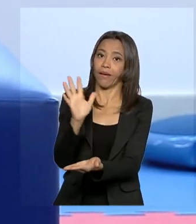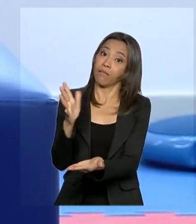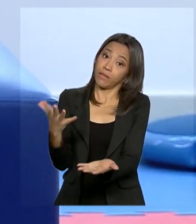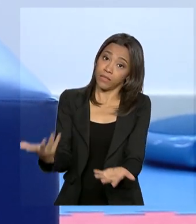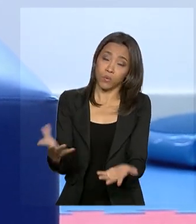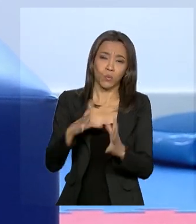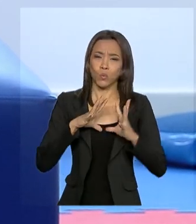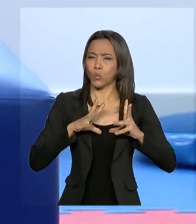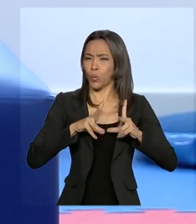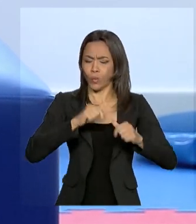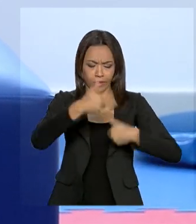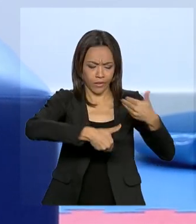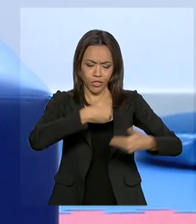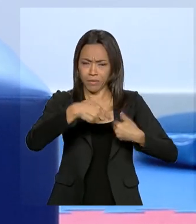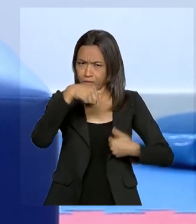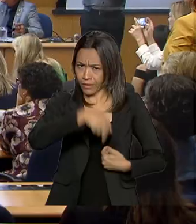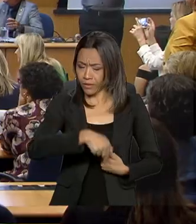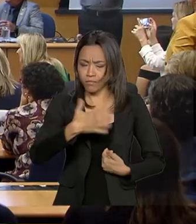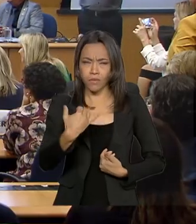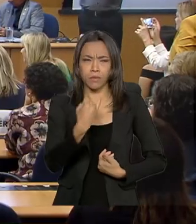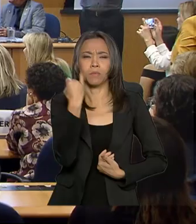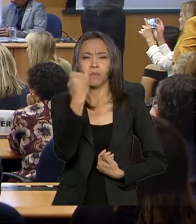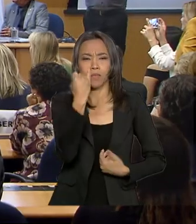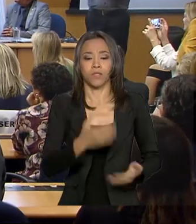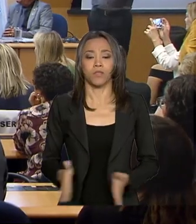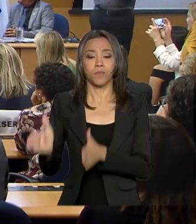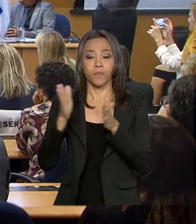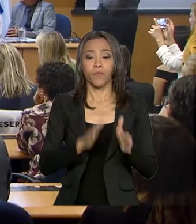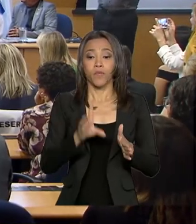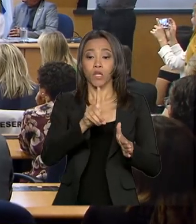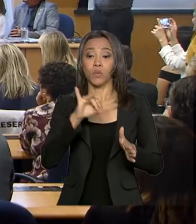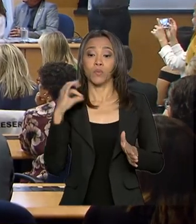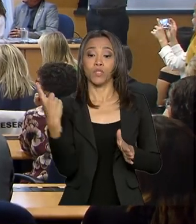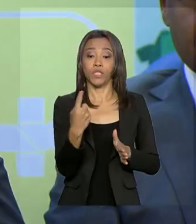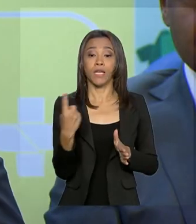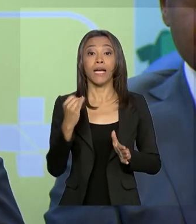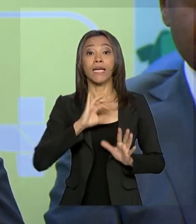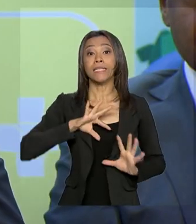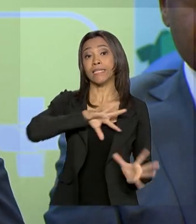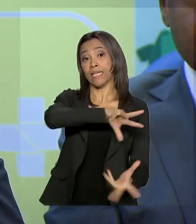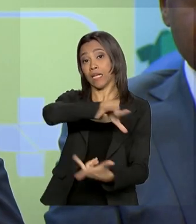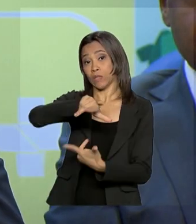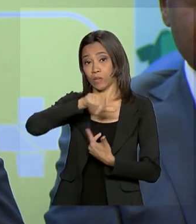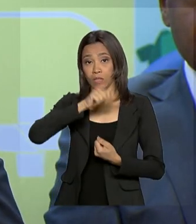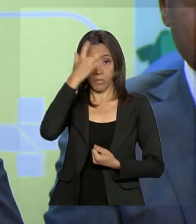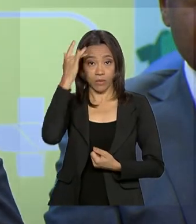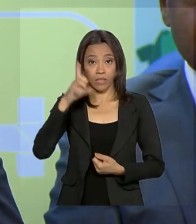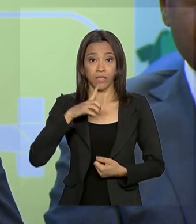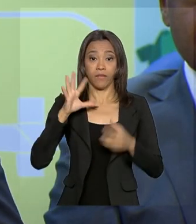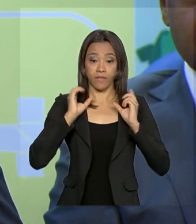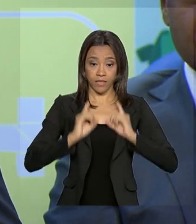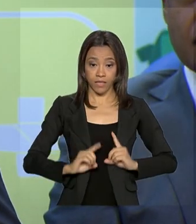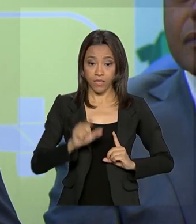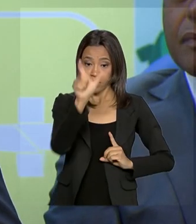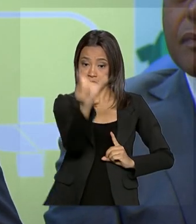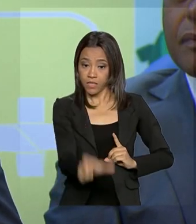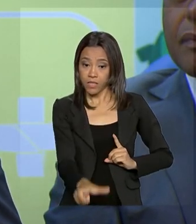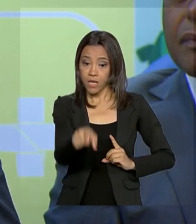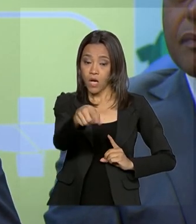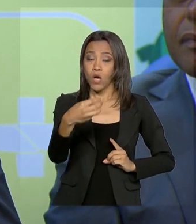para mim, todo esse atendimento tem sido muito importante. No Dia Internacional da Pessoa com Deficiência, o Ministério da Saúde anunciou